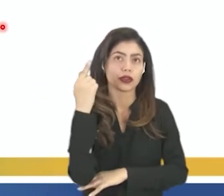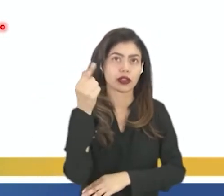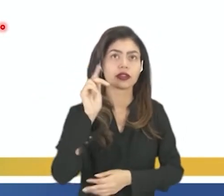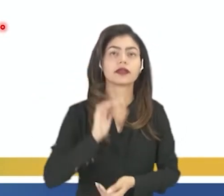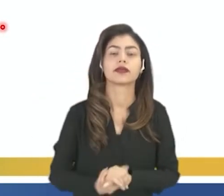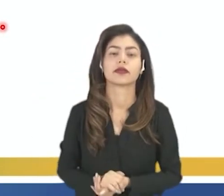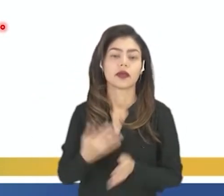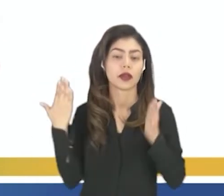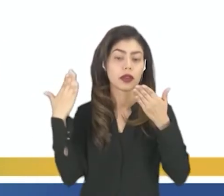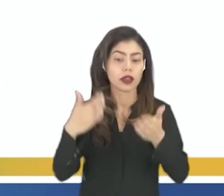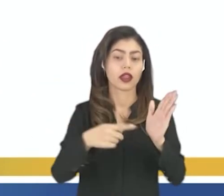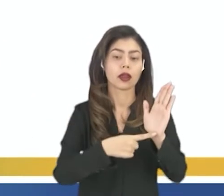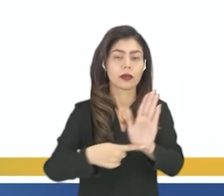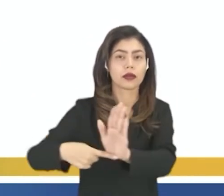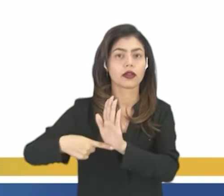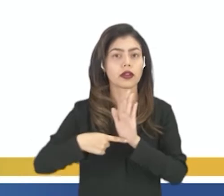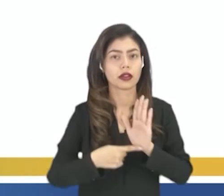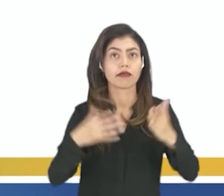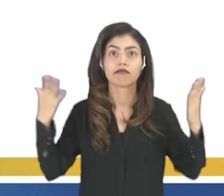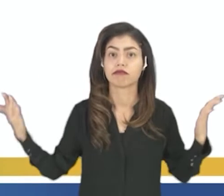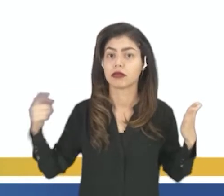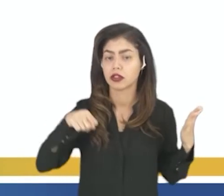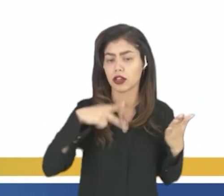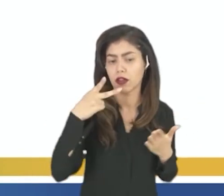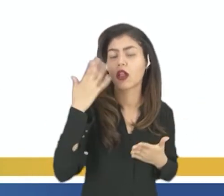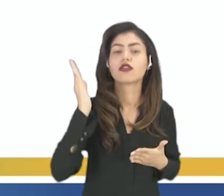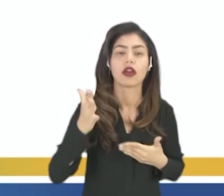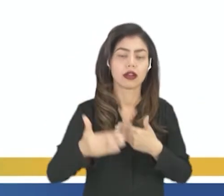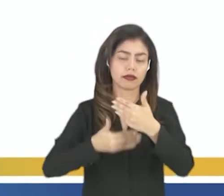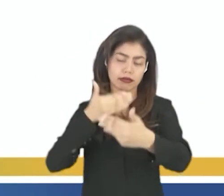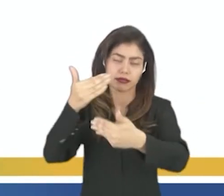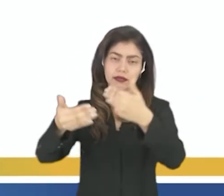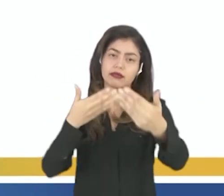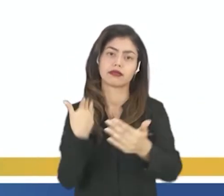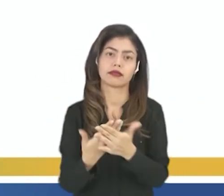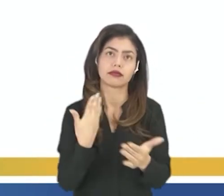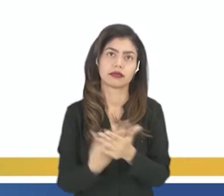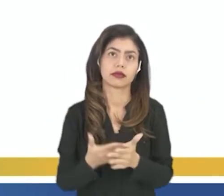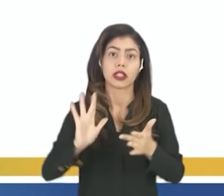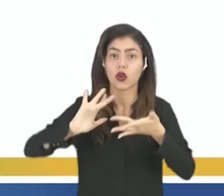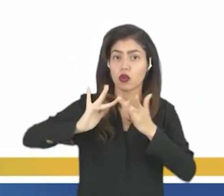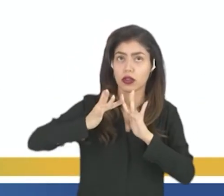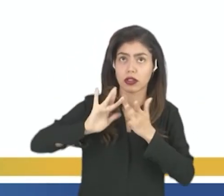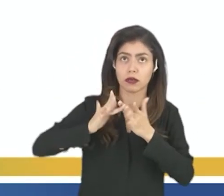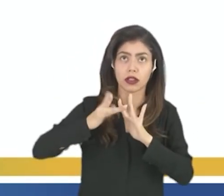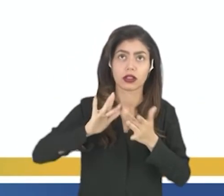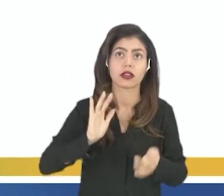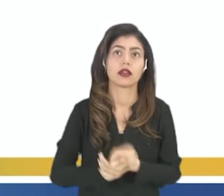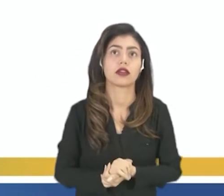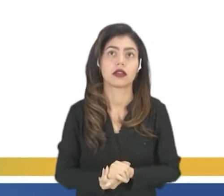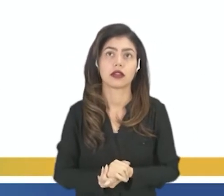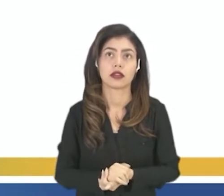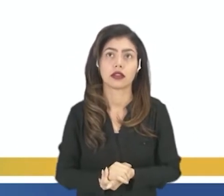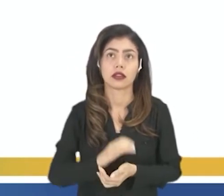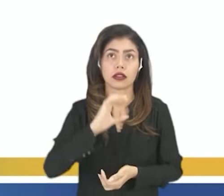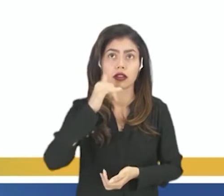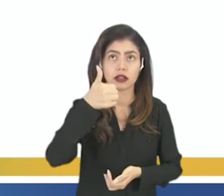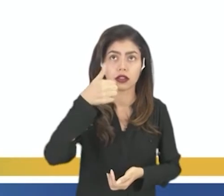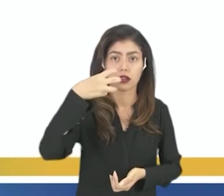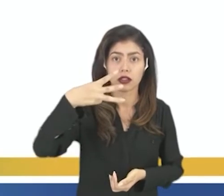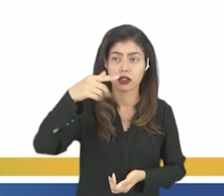Justamente referindo-se a essa situação que a gente falou ao longo da aula sobre a contaminação através do césio-137